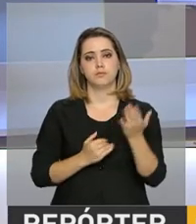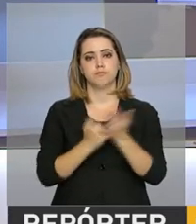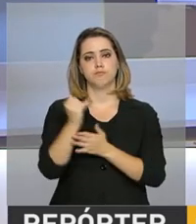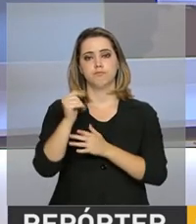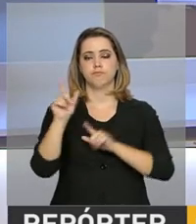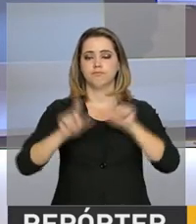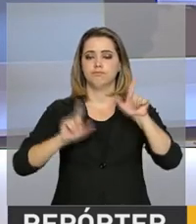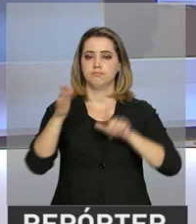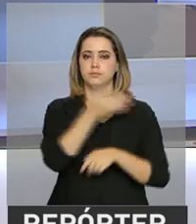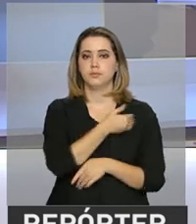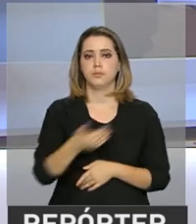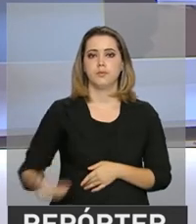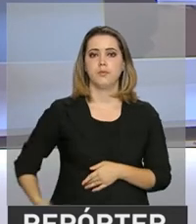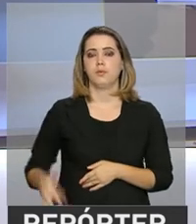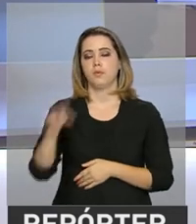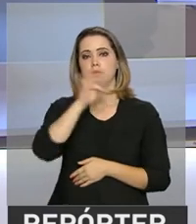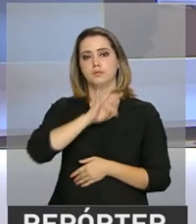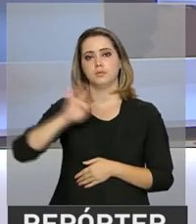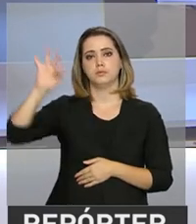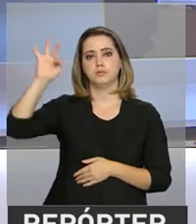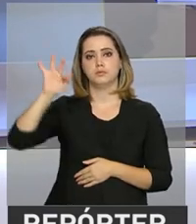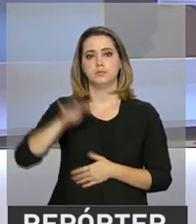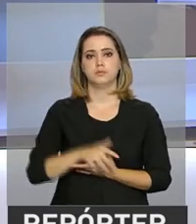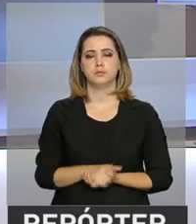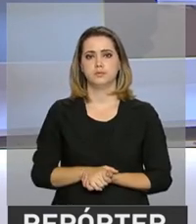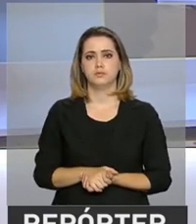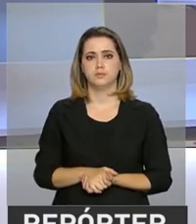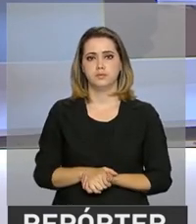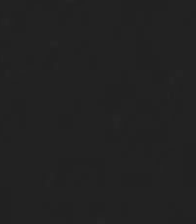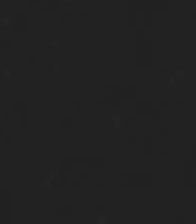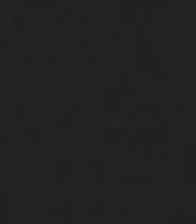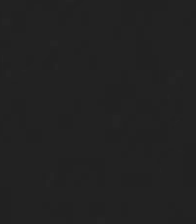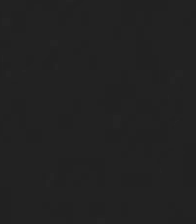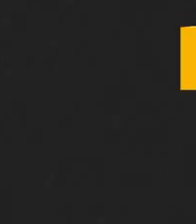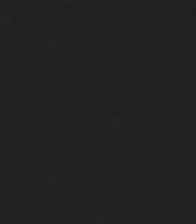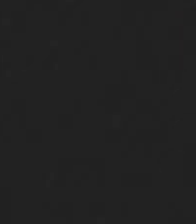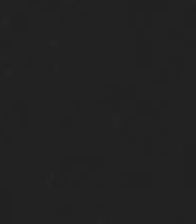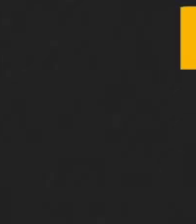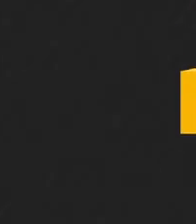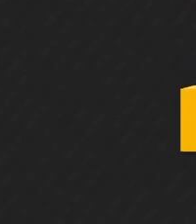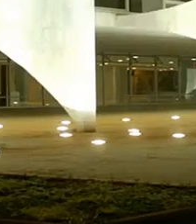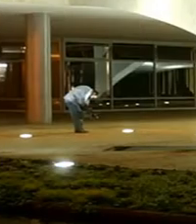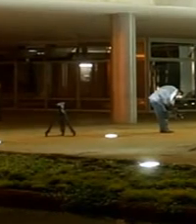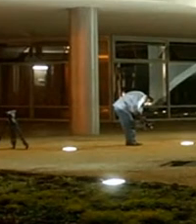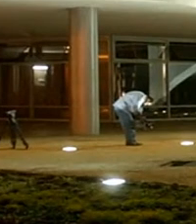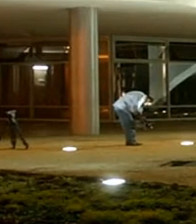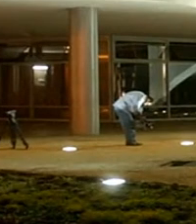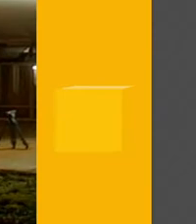Continue com a gente, NBR, a TV do Governo Federal.